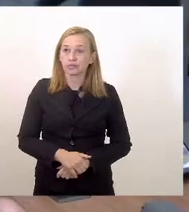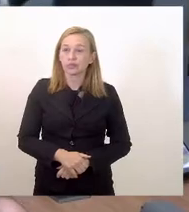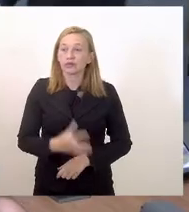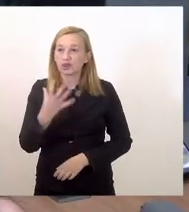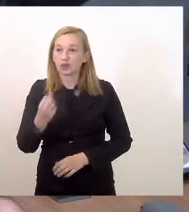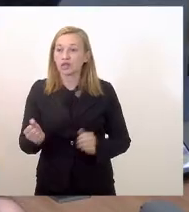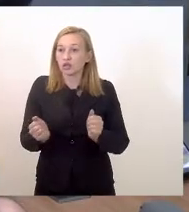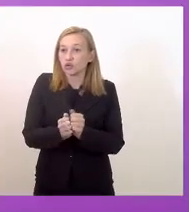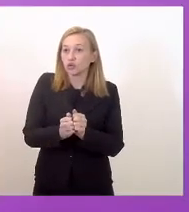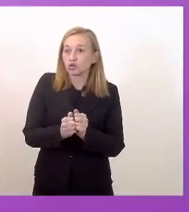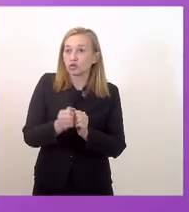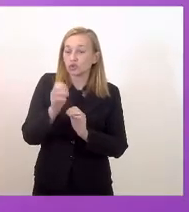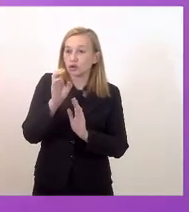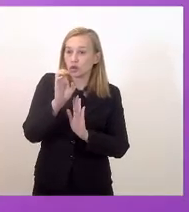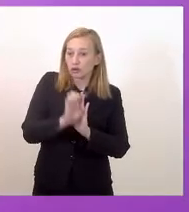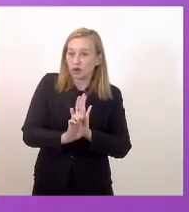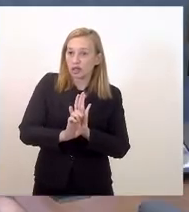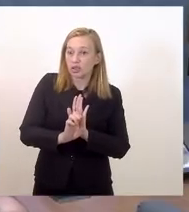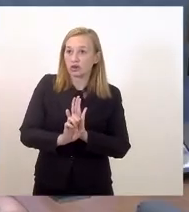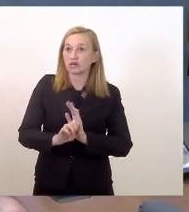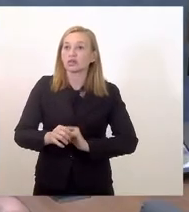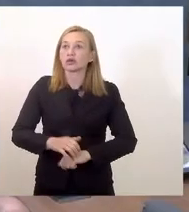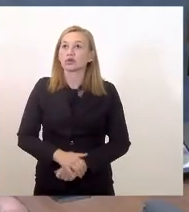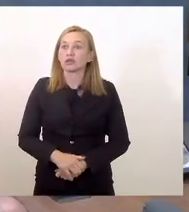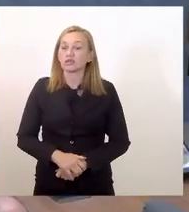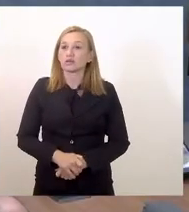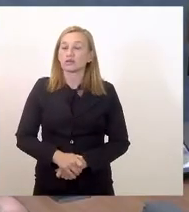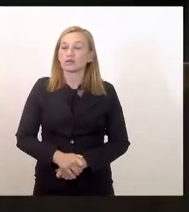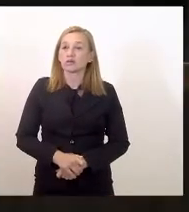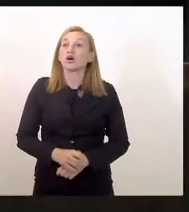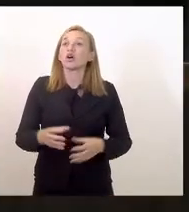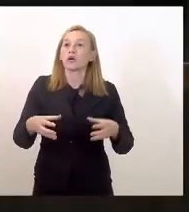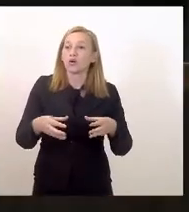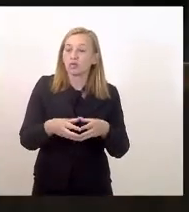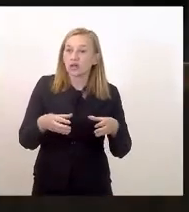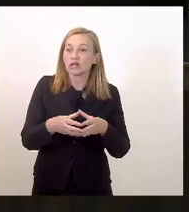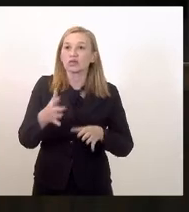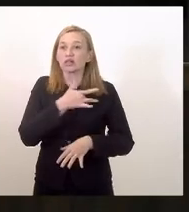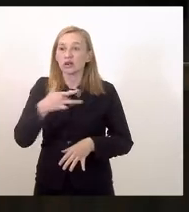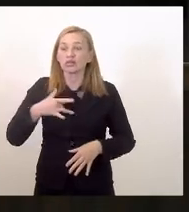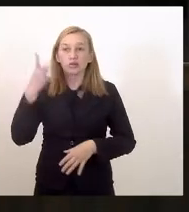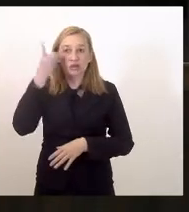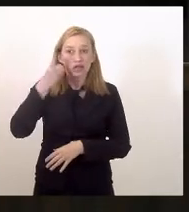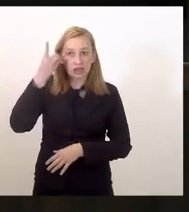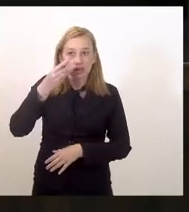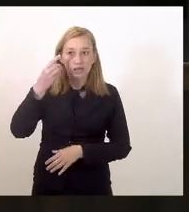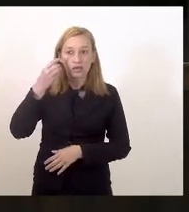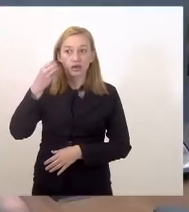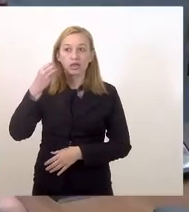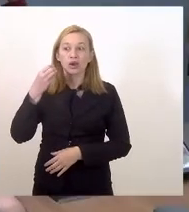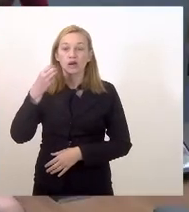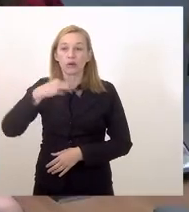Favorável com emendas. Favorável com emendas. Pela Comissão de Saúde, deputada Marta Rocha.